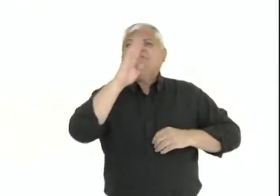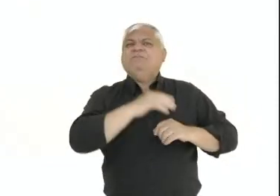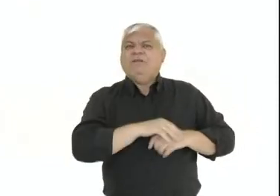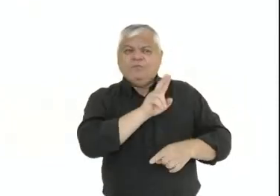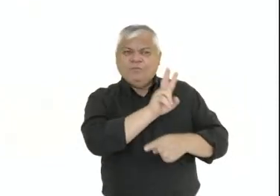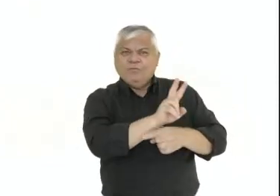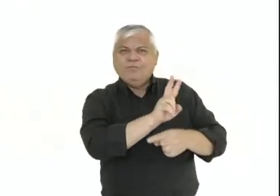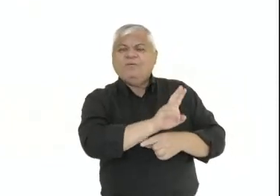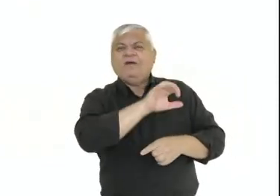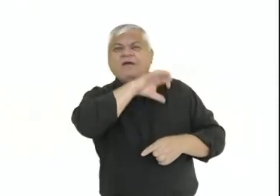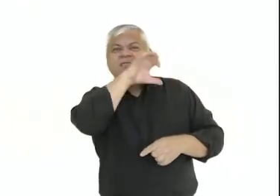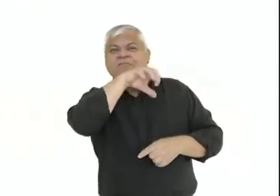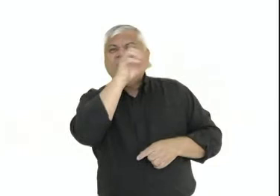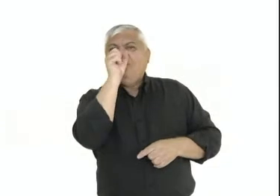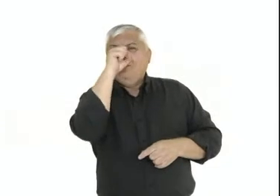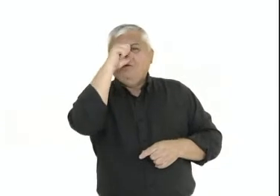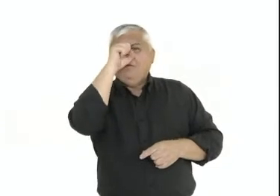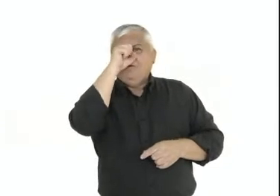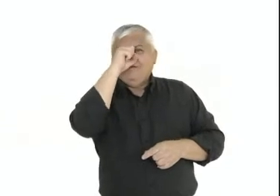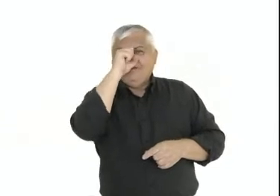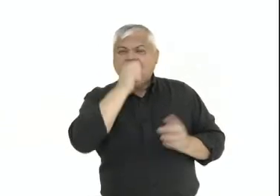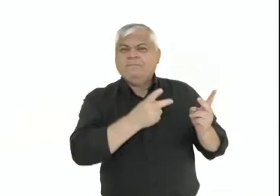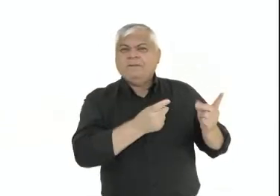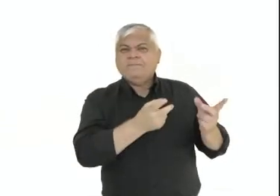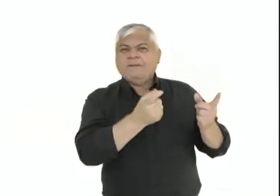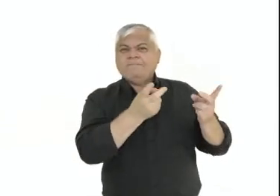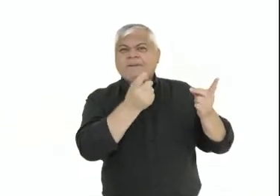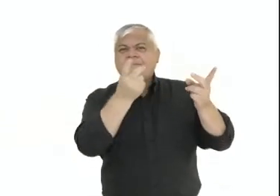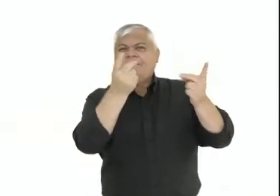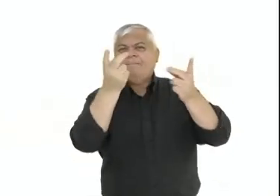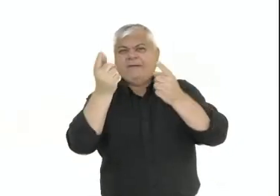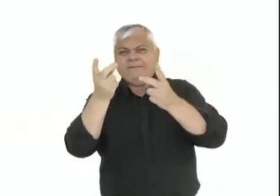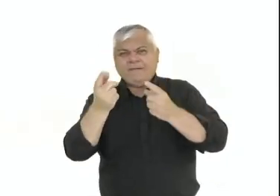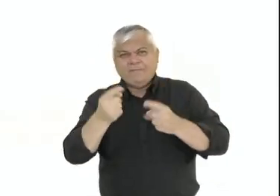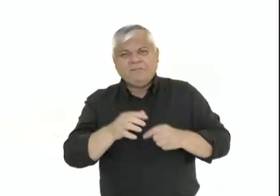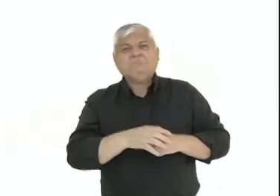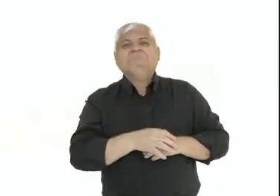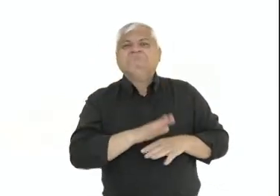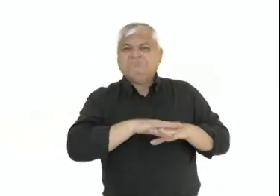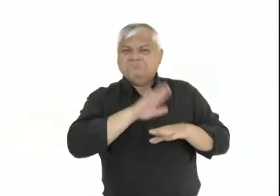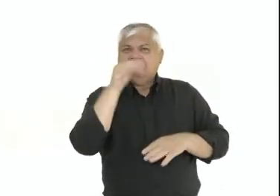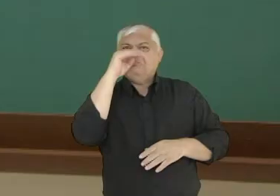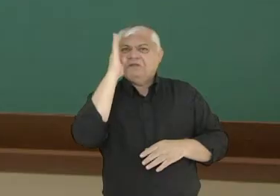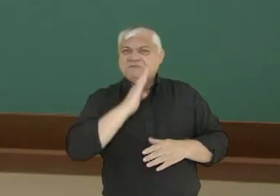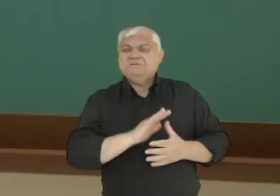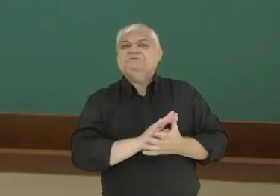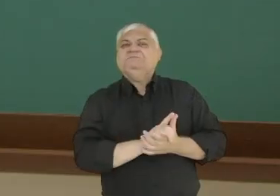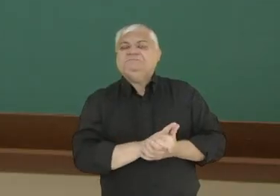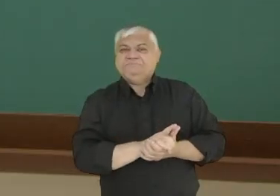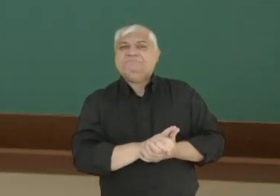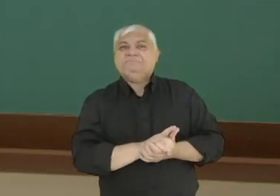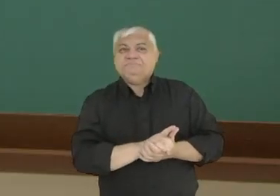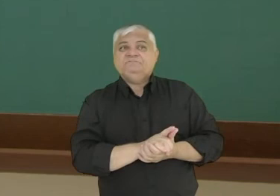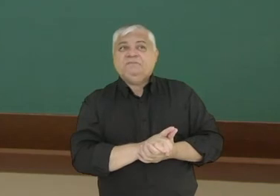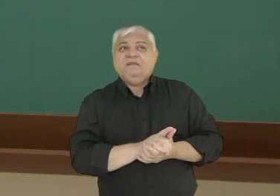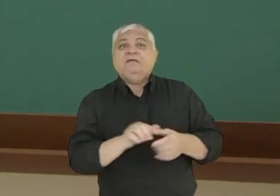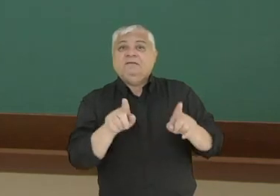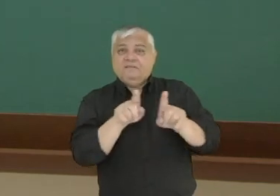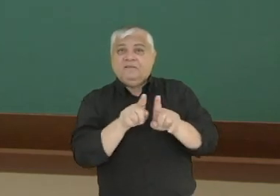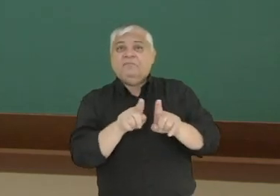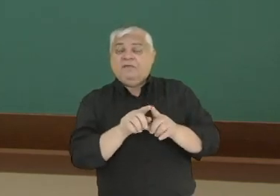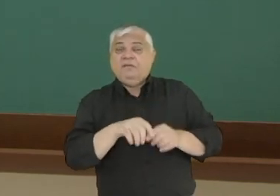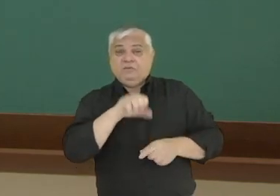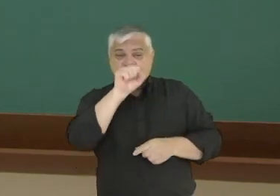produção de suínos estão ali entre as áreas que mais produzem suínos no Brasil certo é o importante na região sul